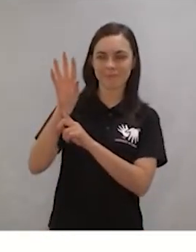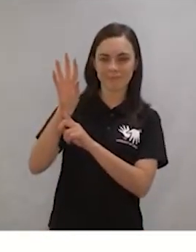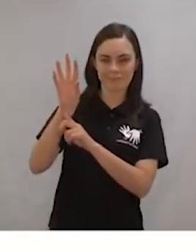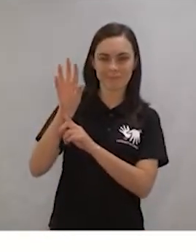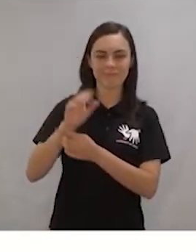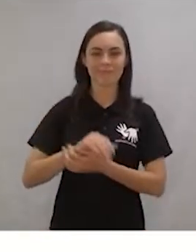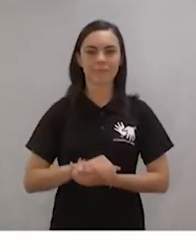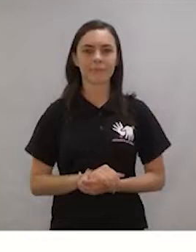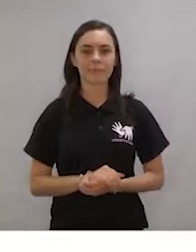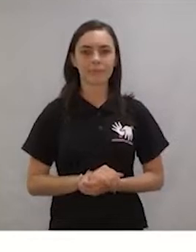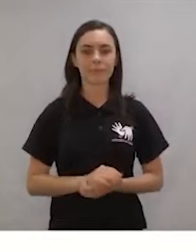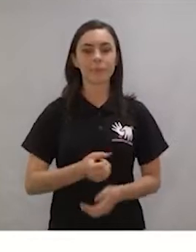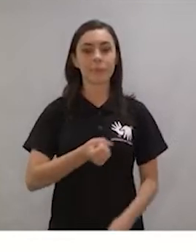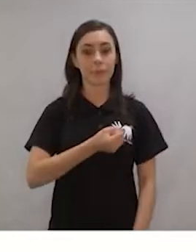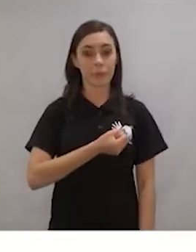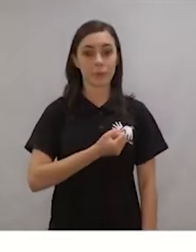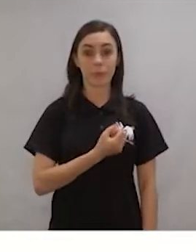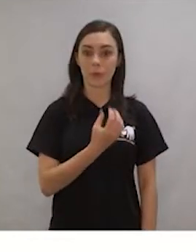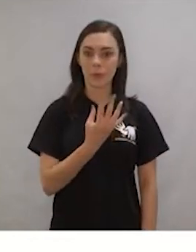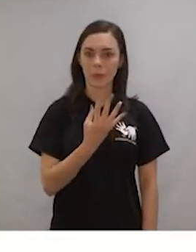Número 4.